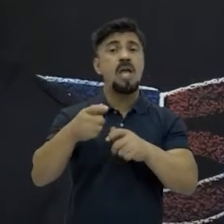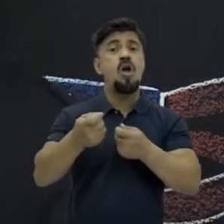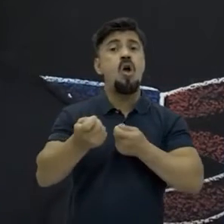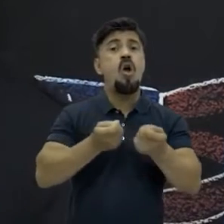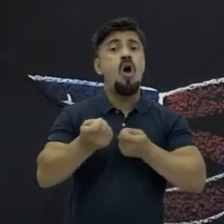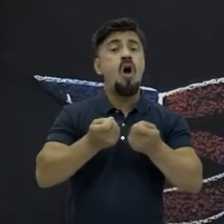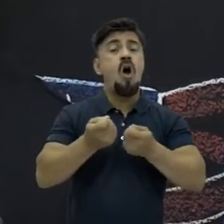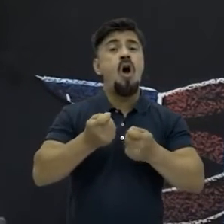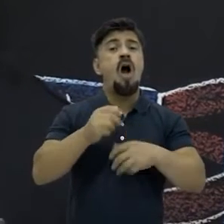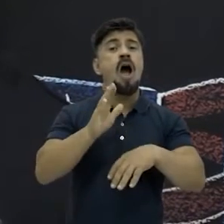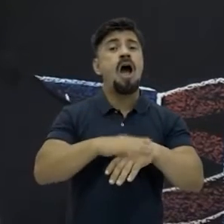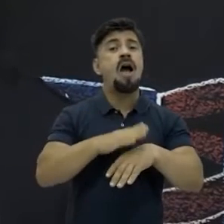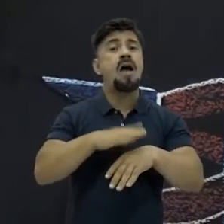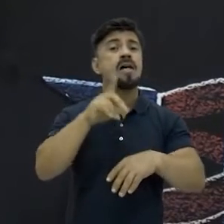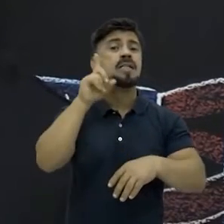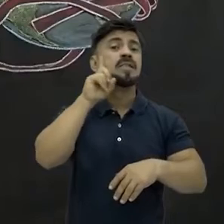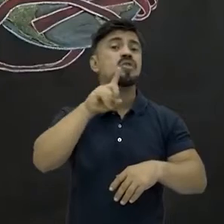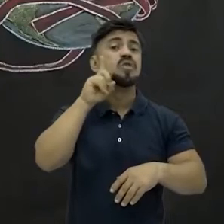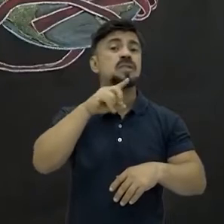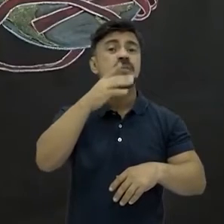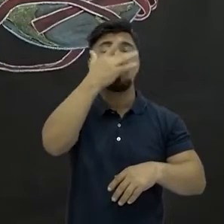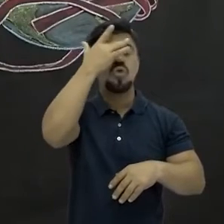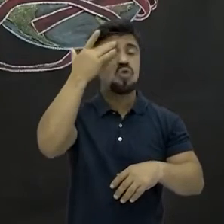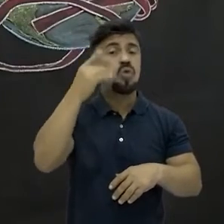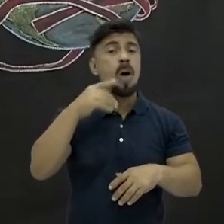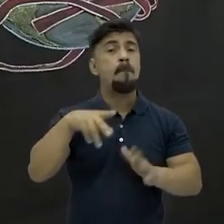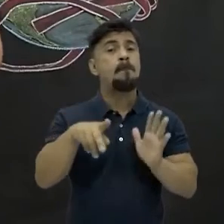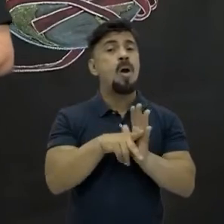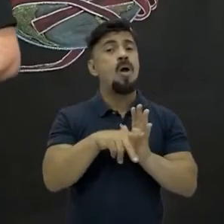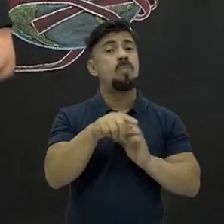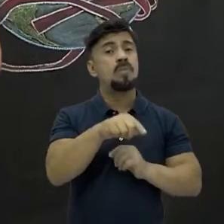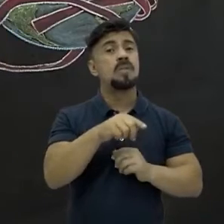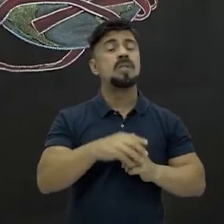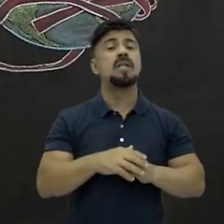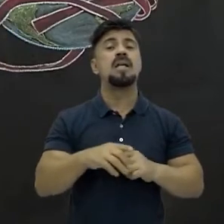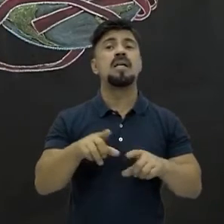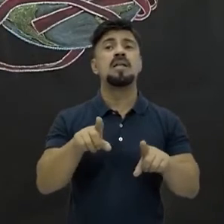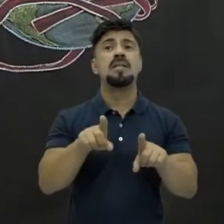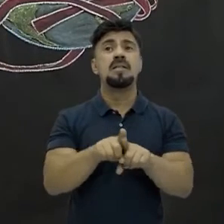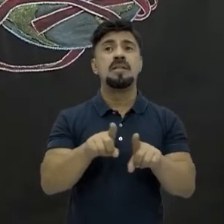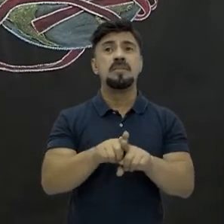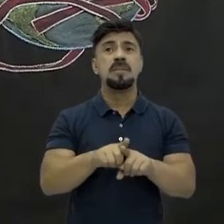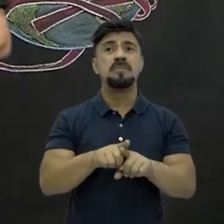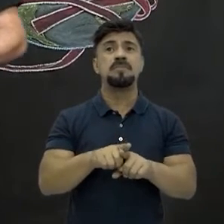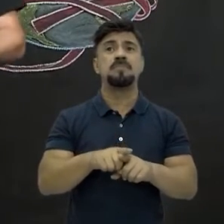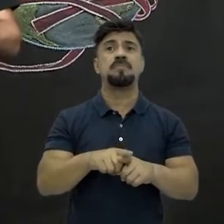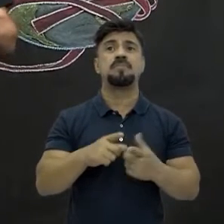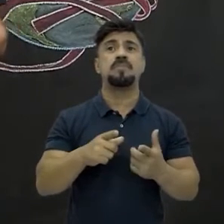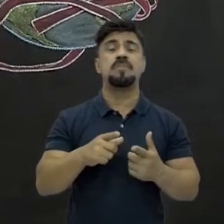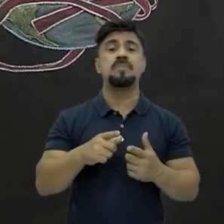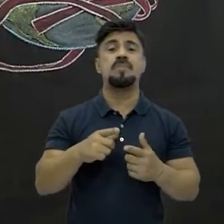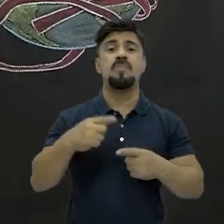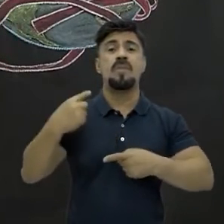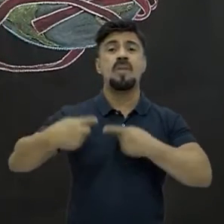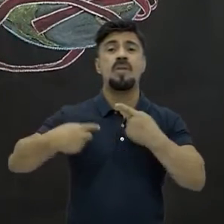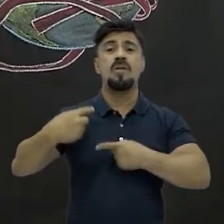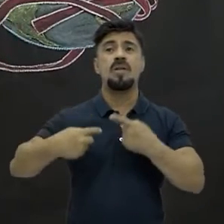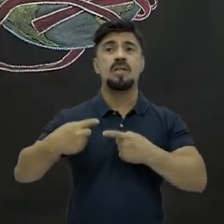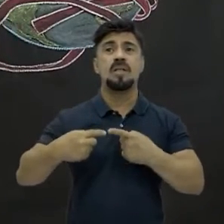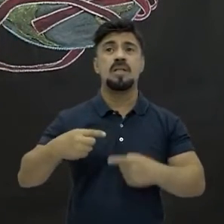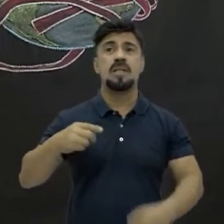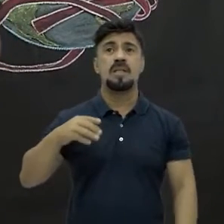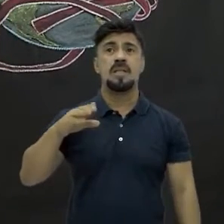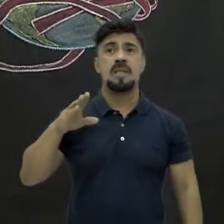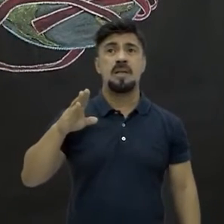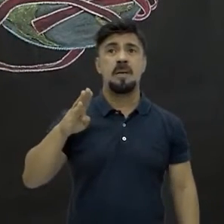os próprios estadunidenses. Assim, entra com Roosevelt a política do chamado Big Stick.